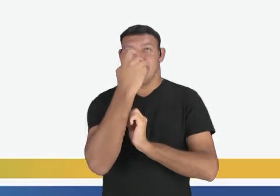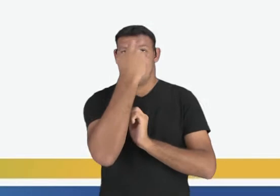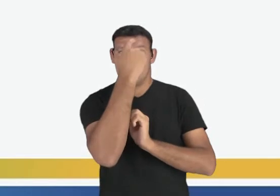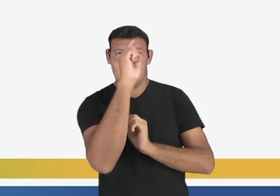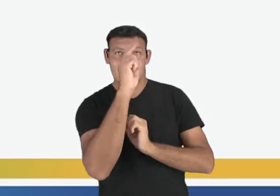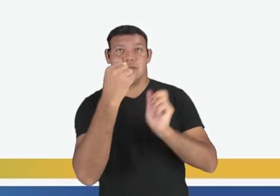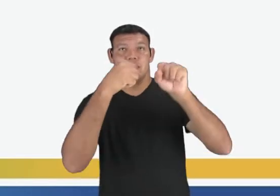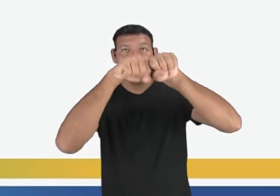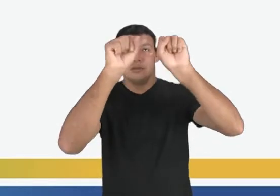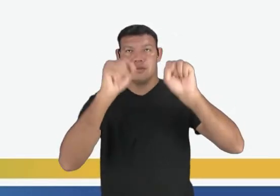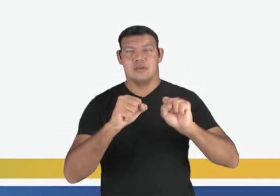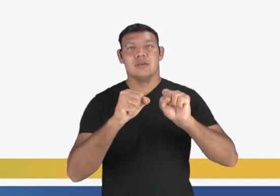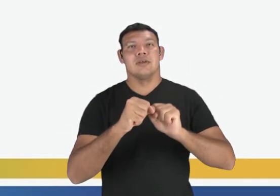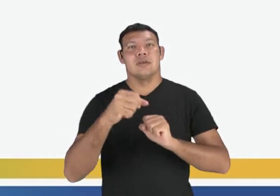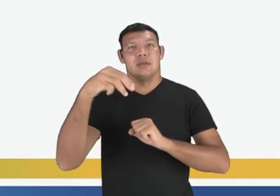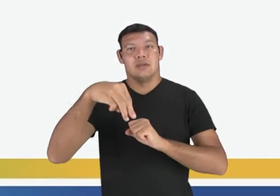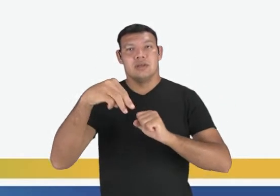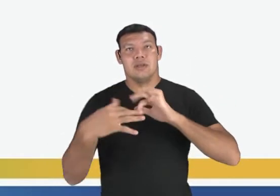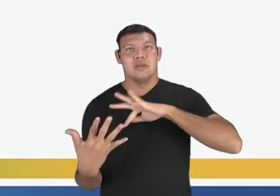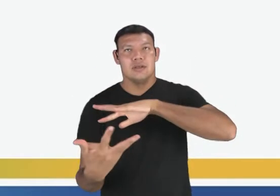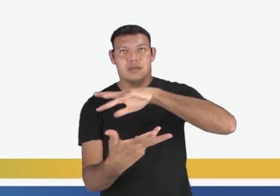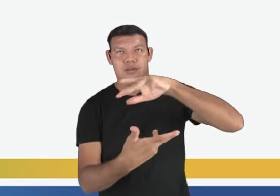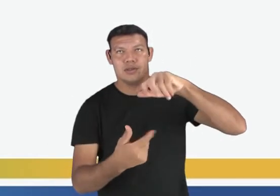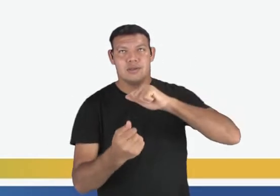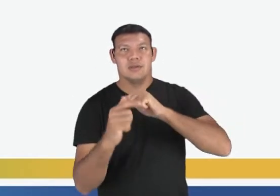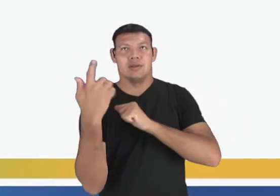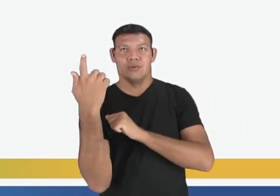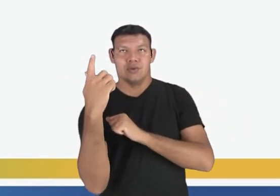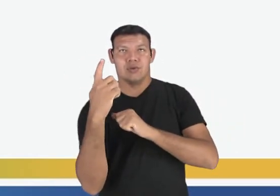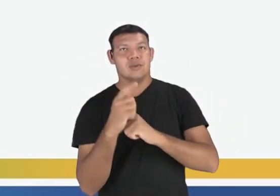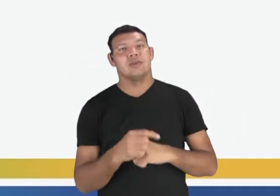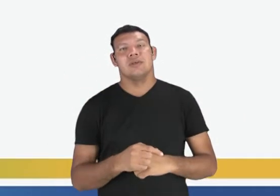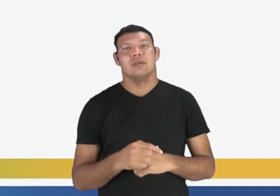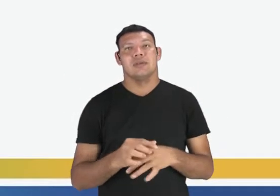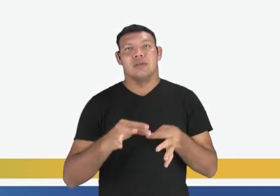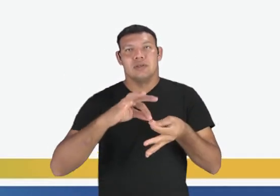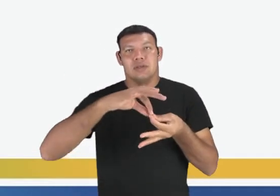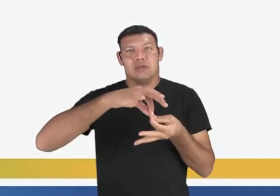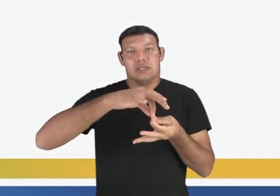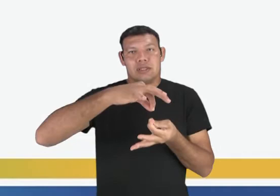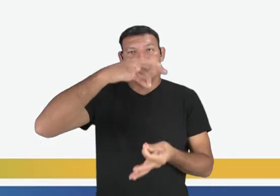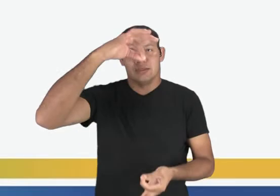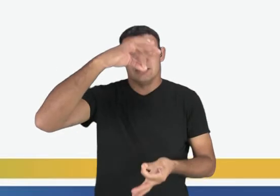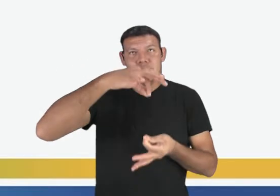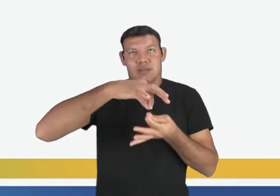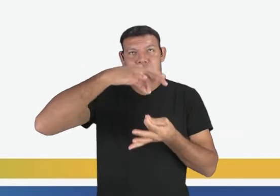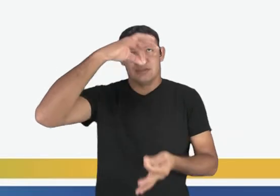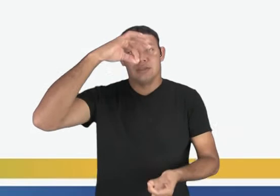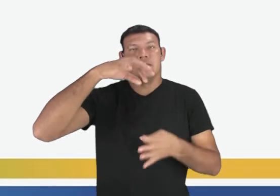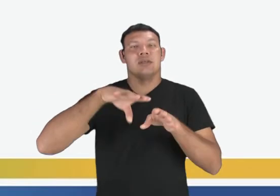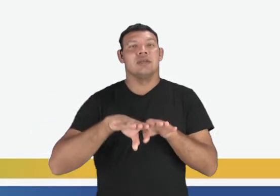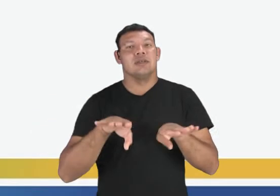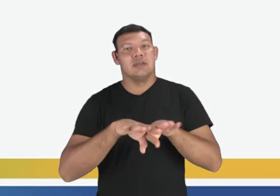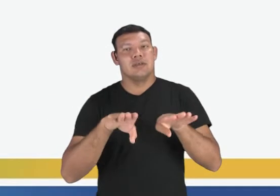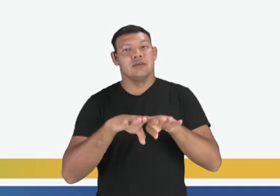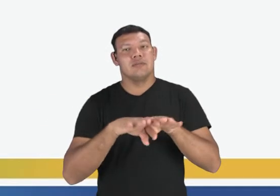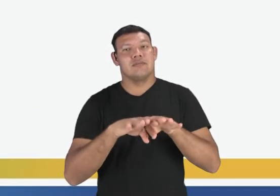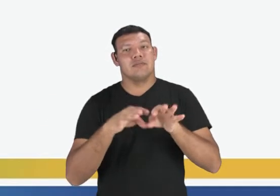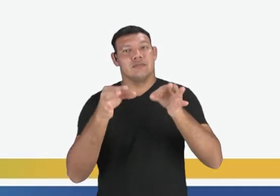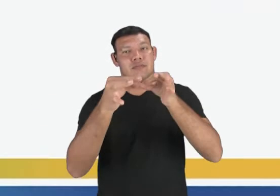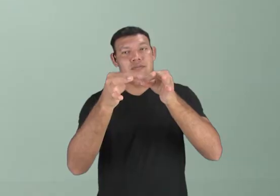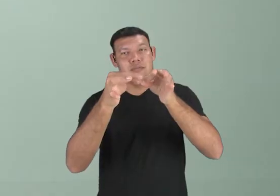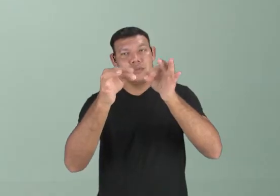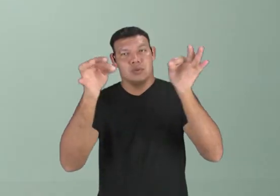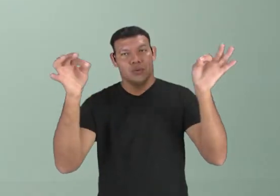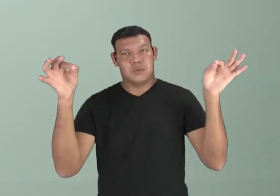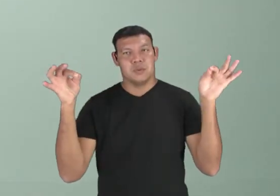da matemática da observação dos astros celestes. Então, até então, nós tínhamos muitas